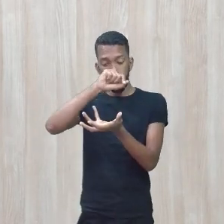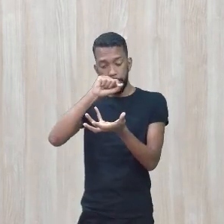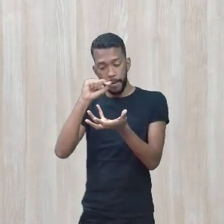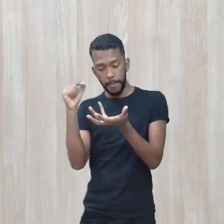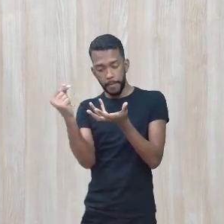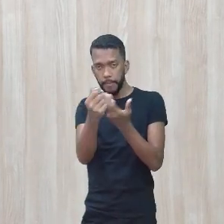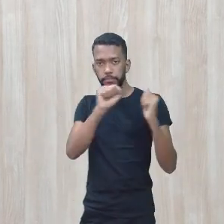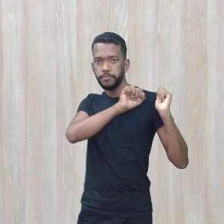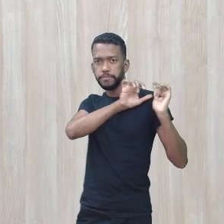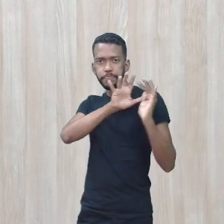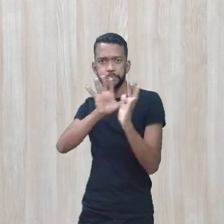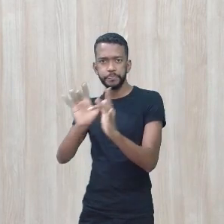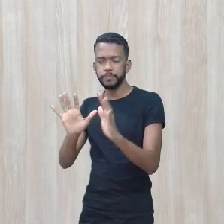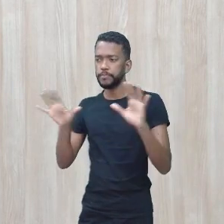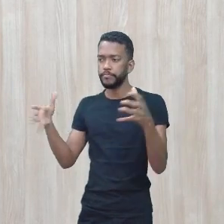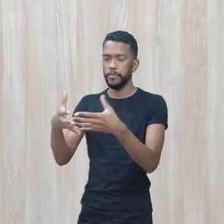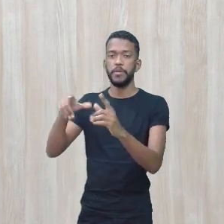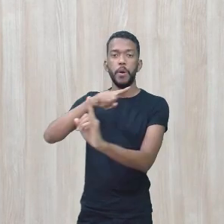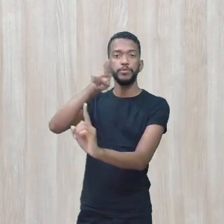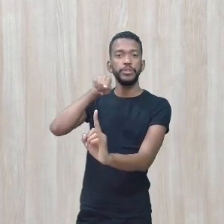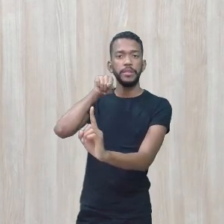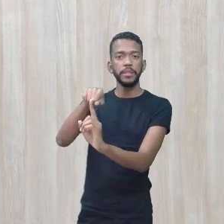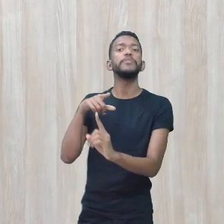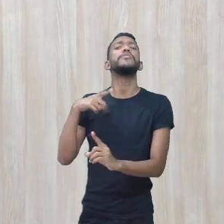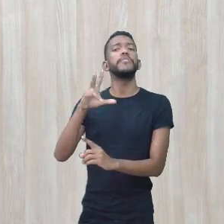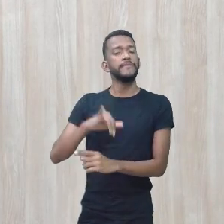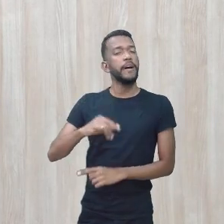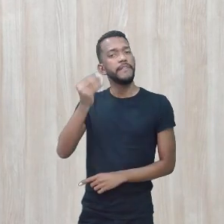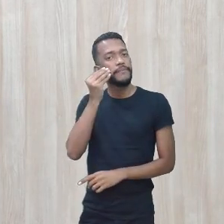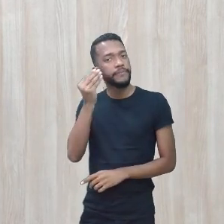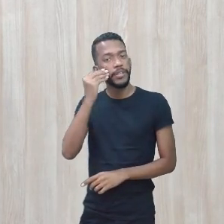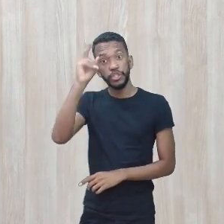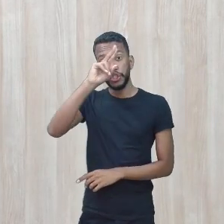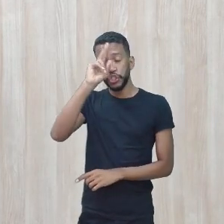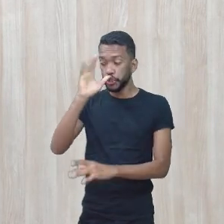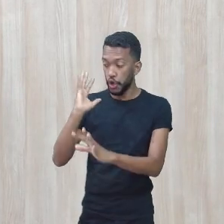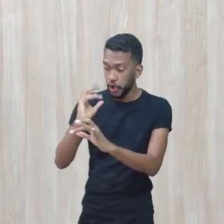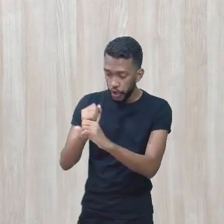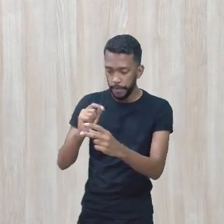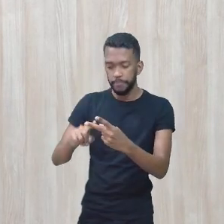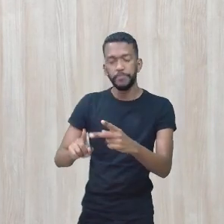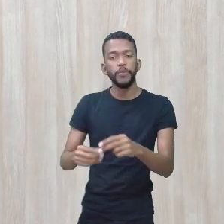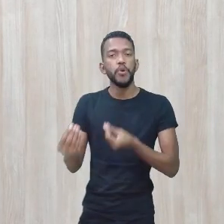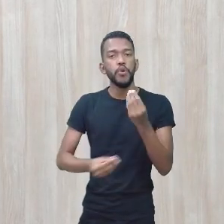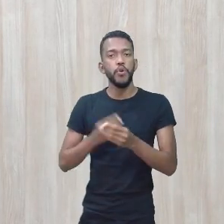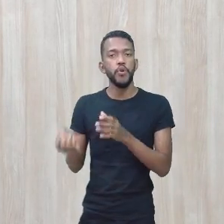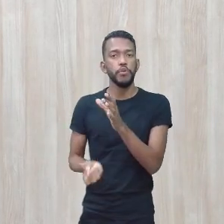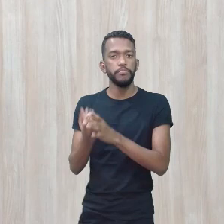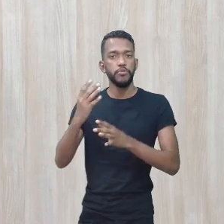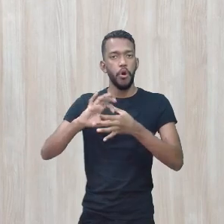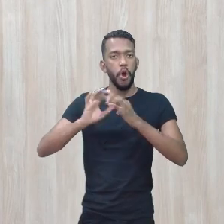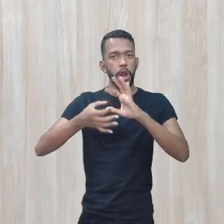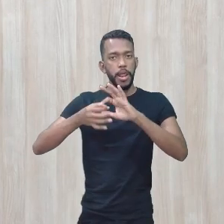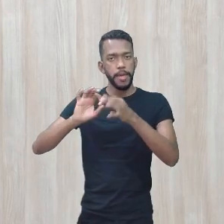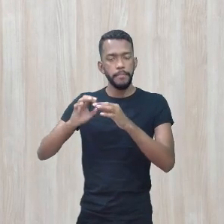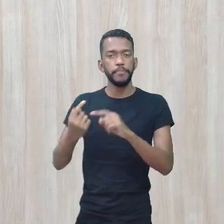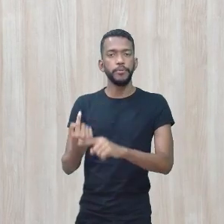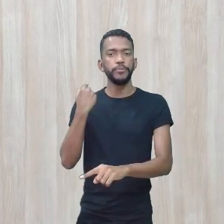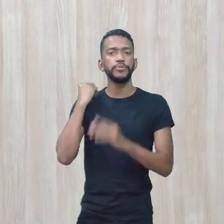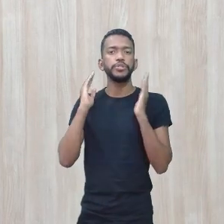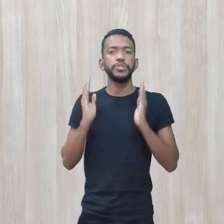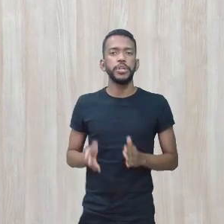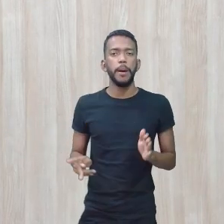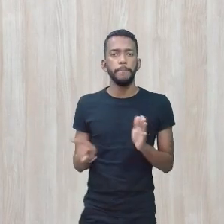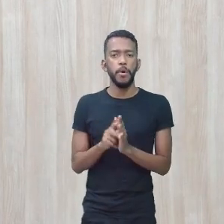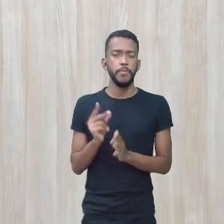gente vai ver um pouquinho da história, a gente vai ver um pouquinho de como surge os Jogos Olímpicos, seja os Jogos Olímpicos